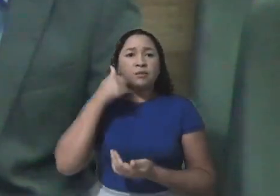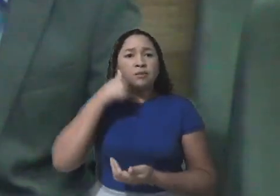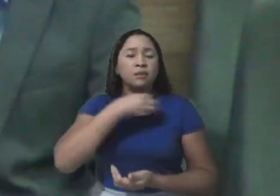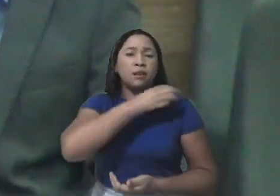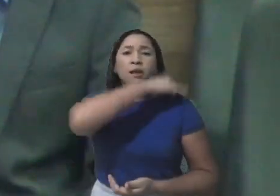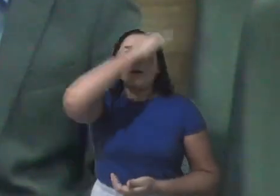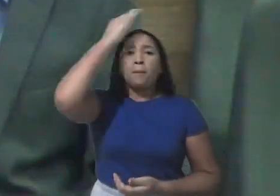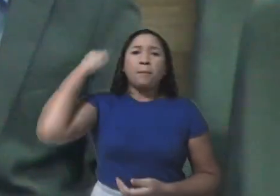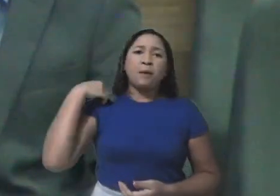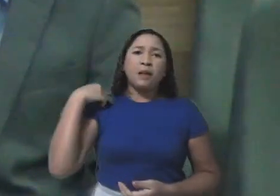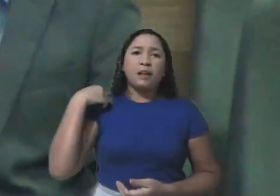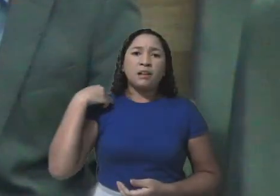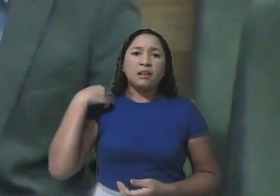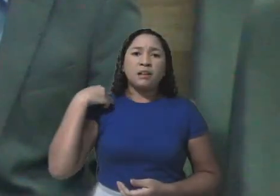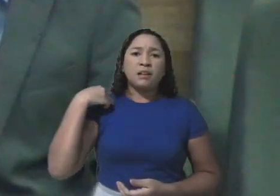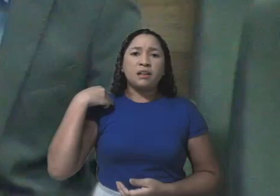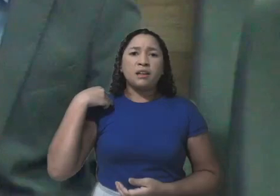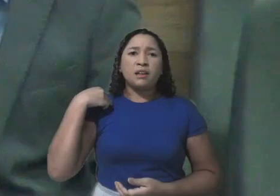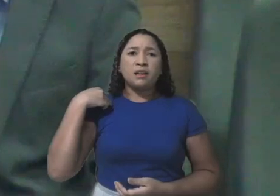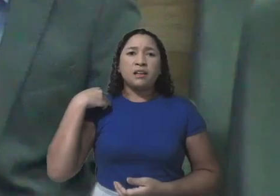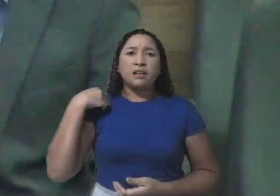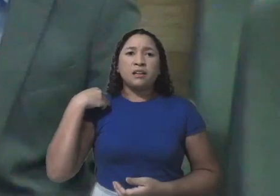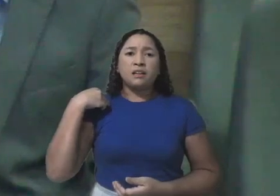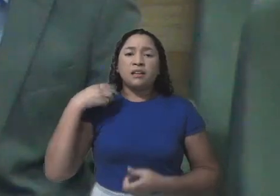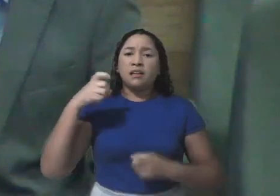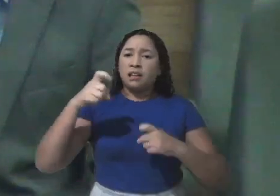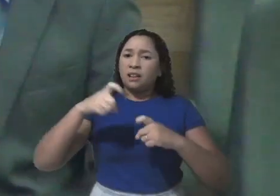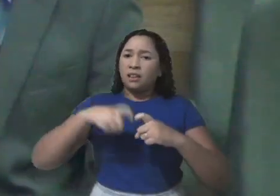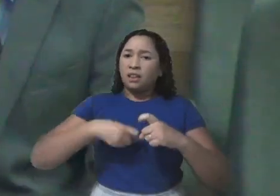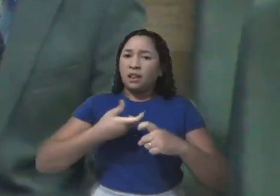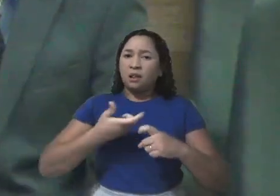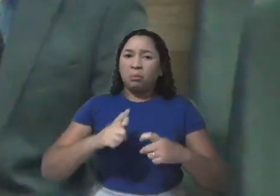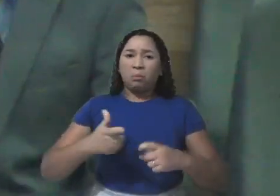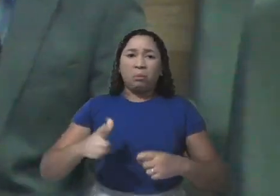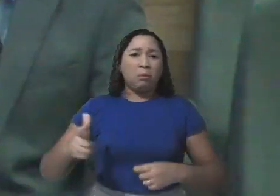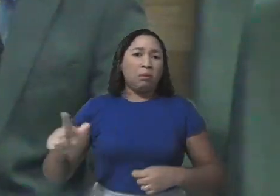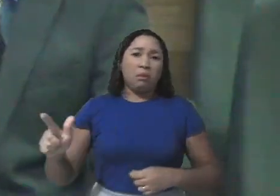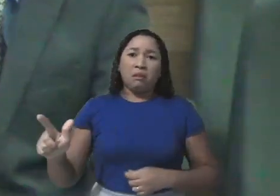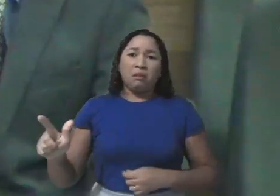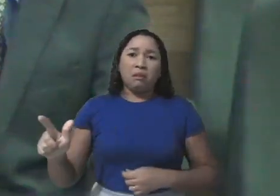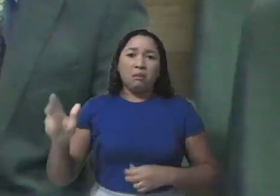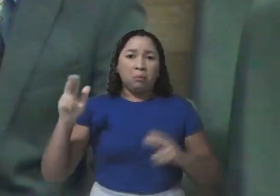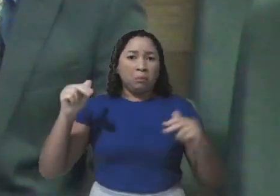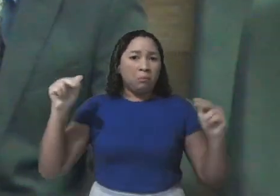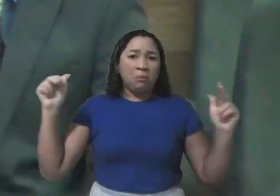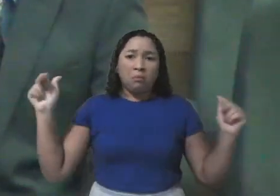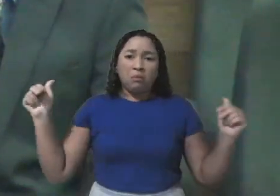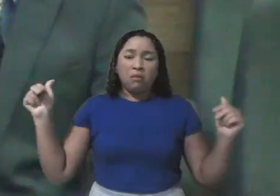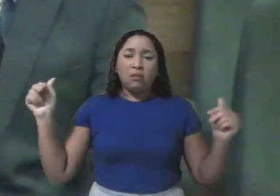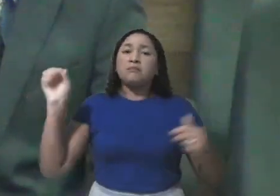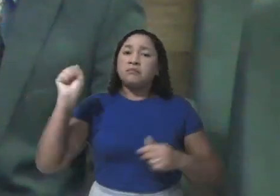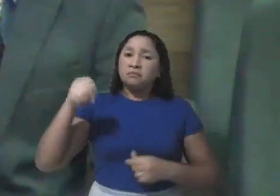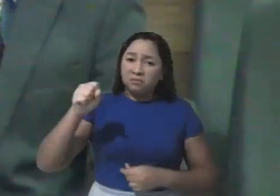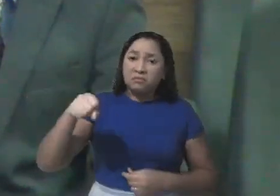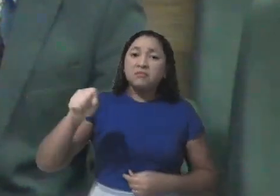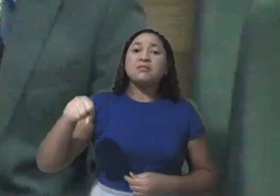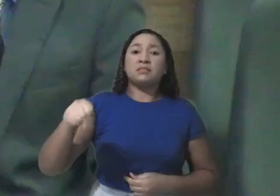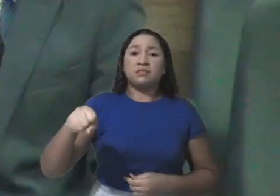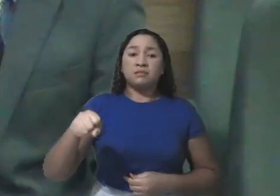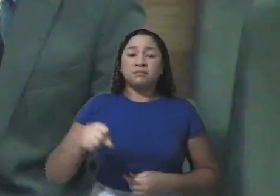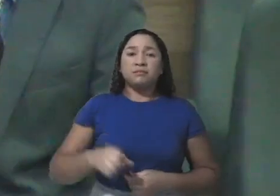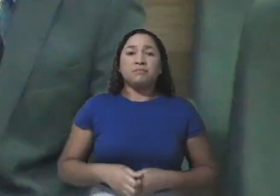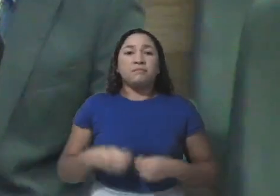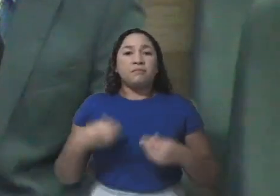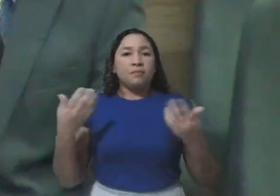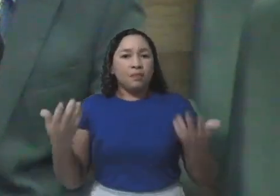cristão, protestante, assembleiano, reformado, é diferente do credo católico. Então,